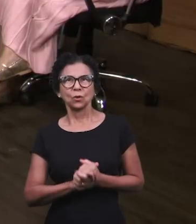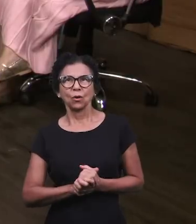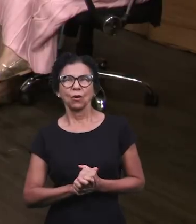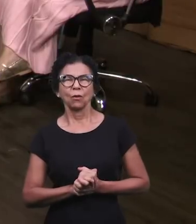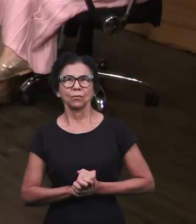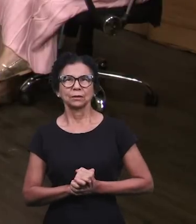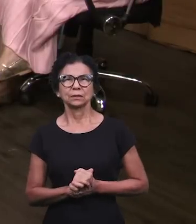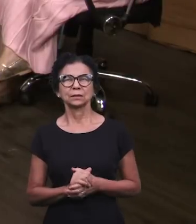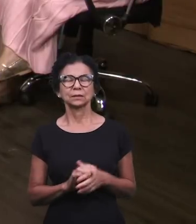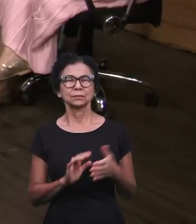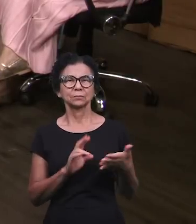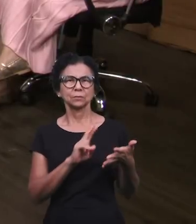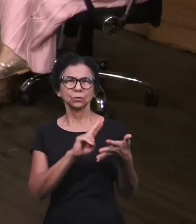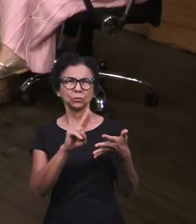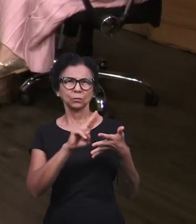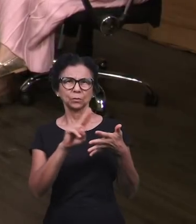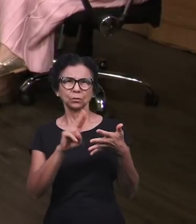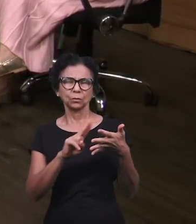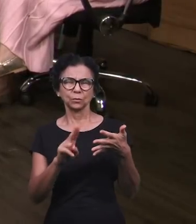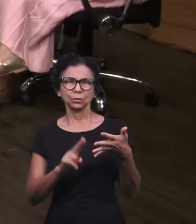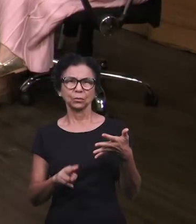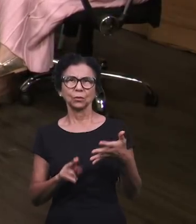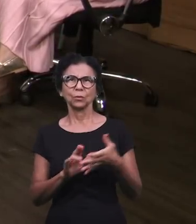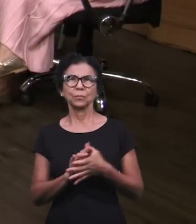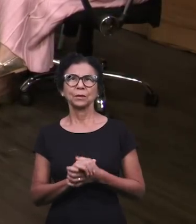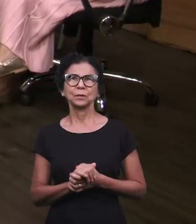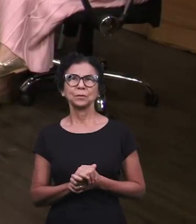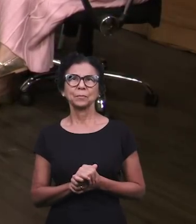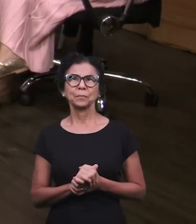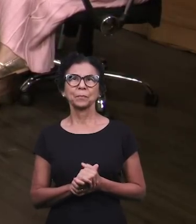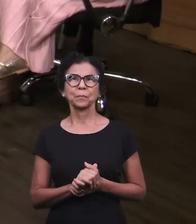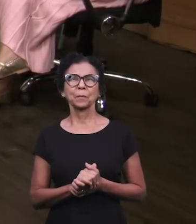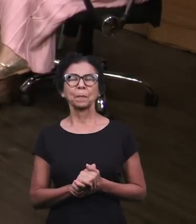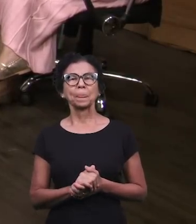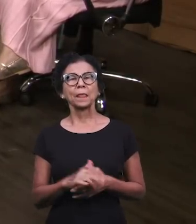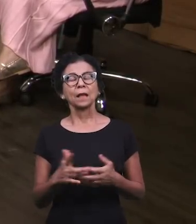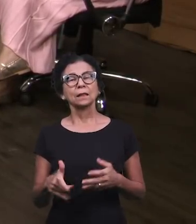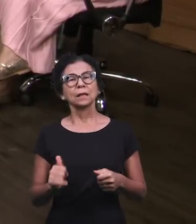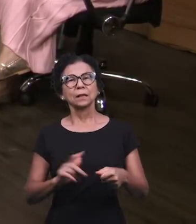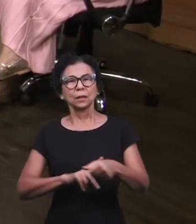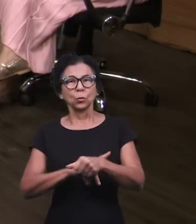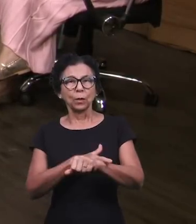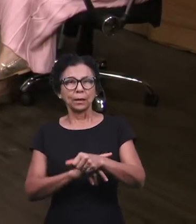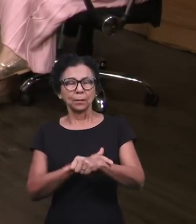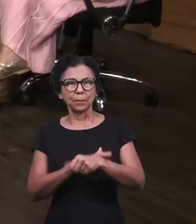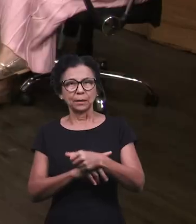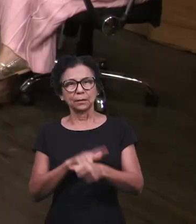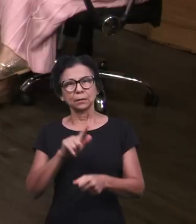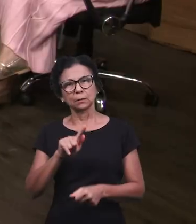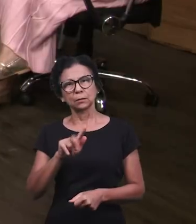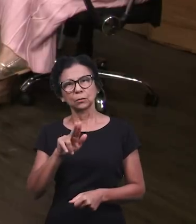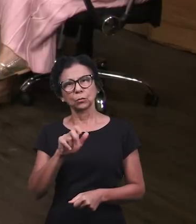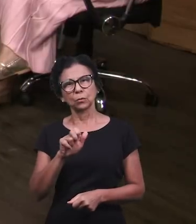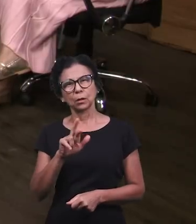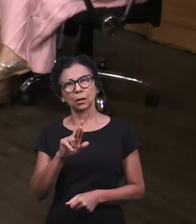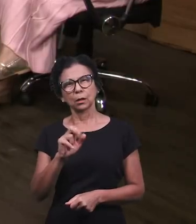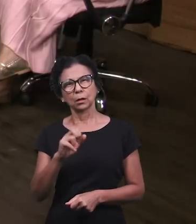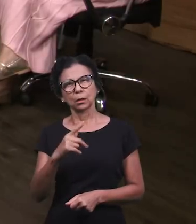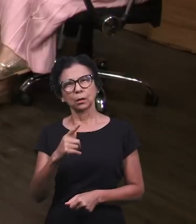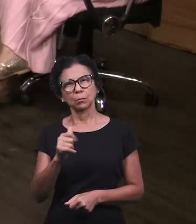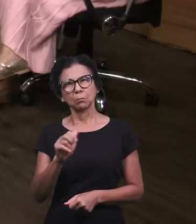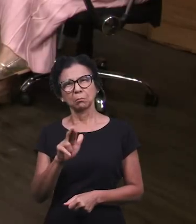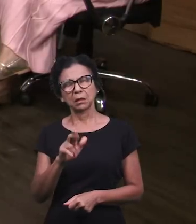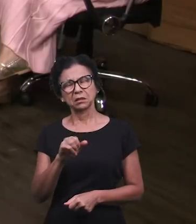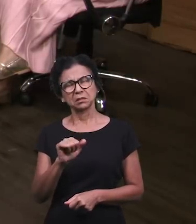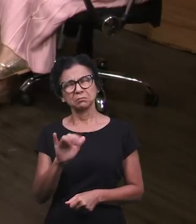se apresentar. São jovens da área de Guarapari, que fica aqui ao sul do estado do Espírito Santo. Mais ou menos uma hora e meia de carro,